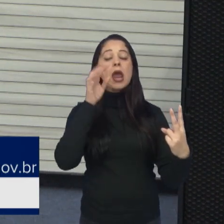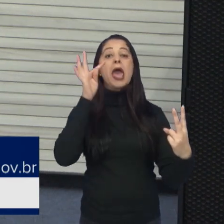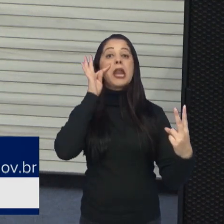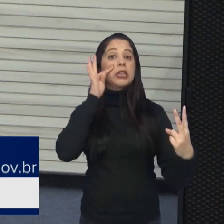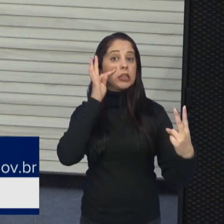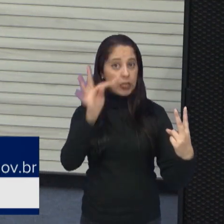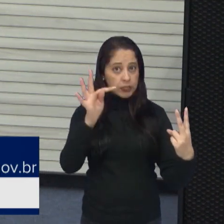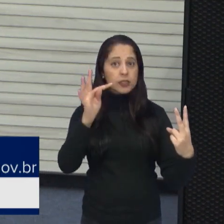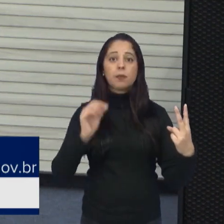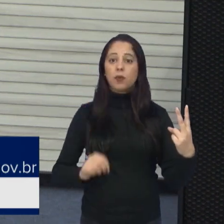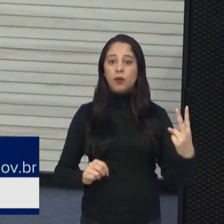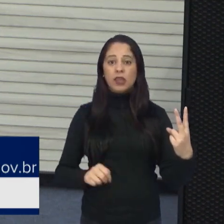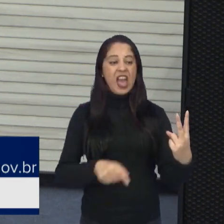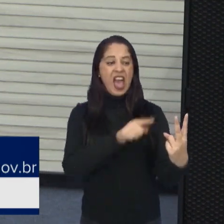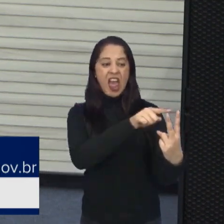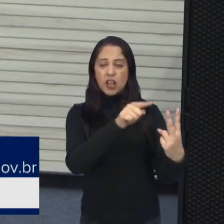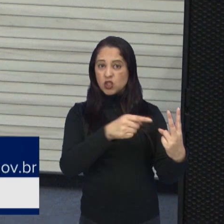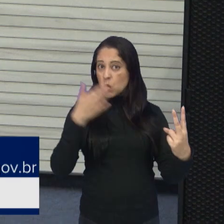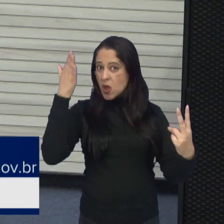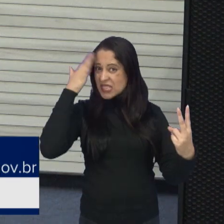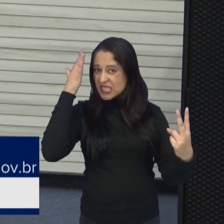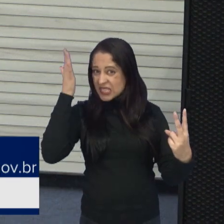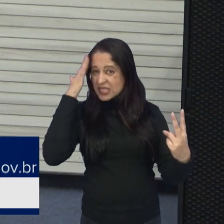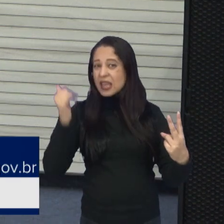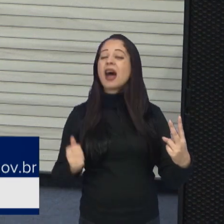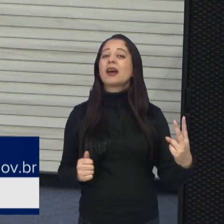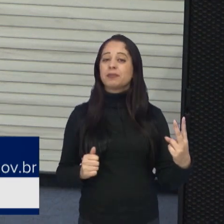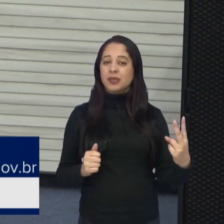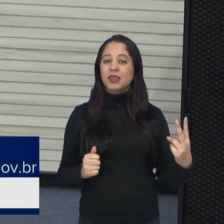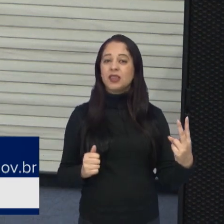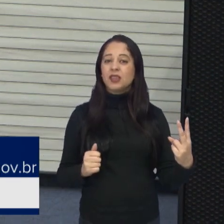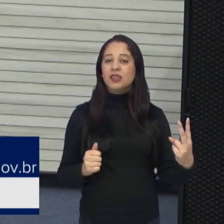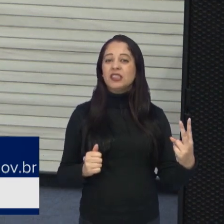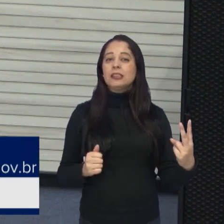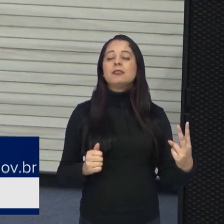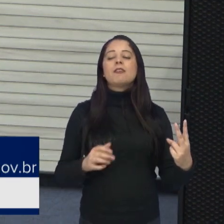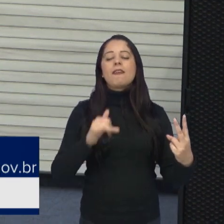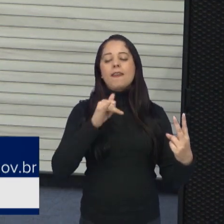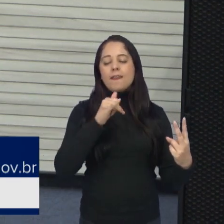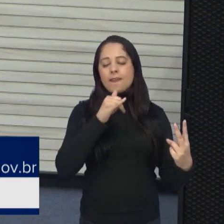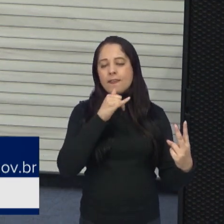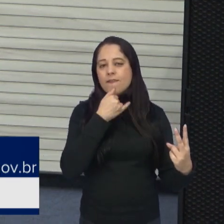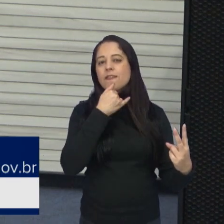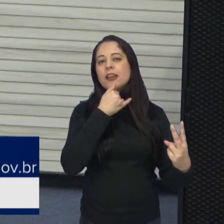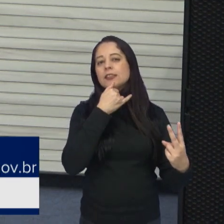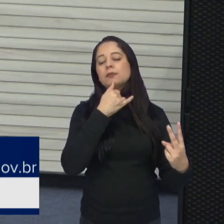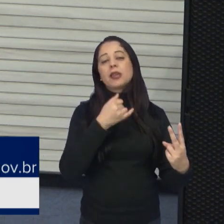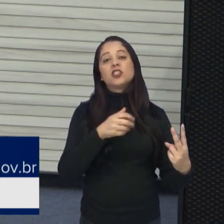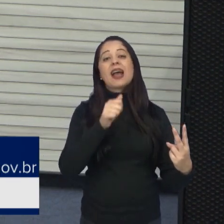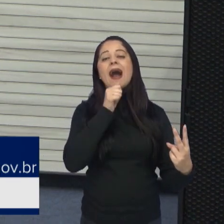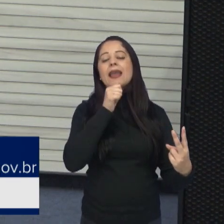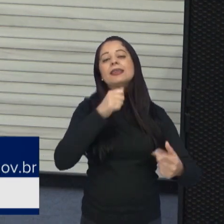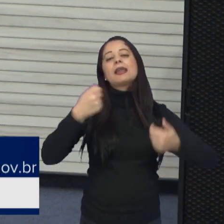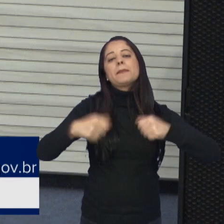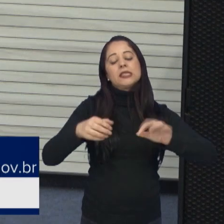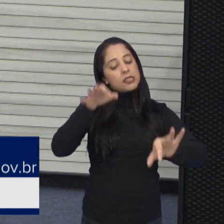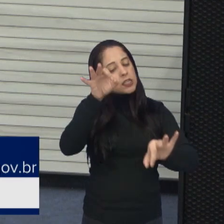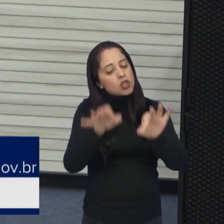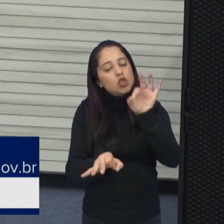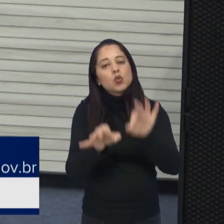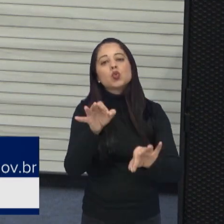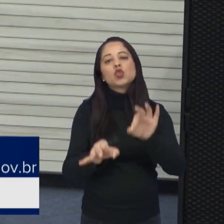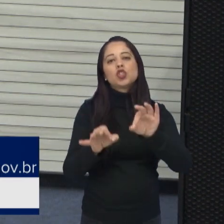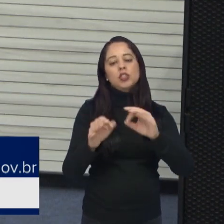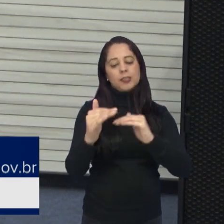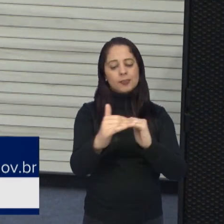testemunhas do dia a dia de como, infelizmente, nós precisamos de justiça social no país para